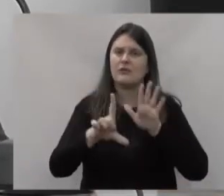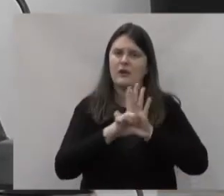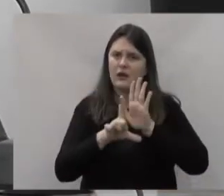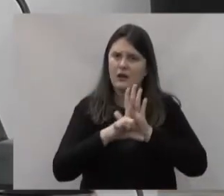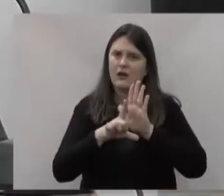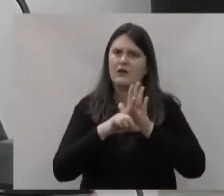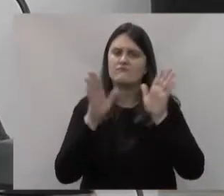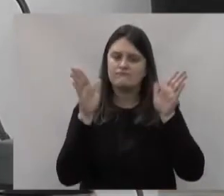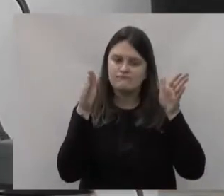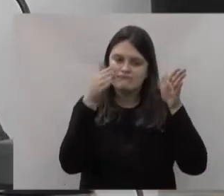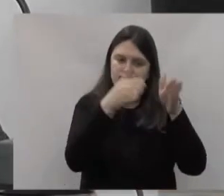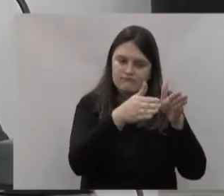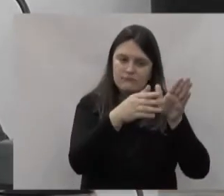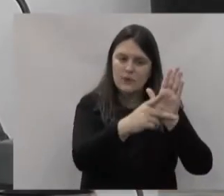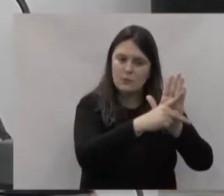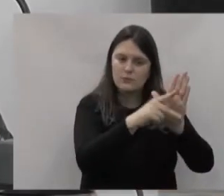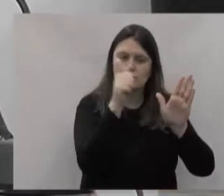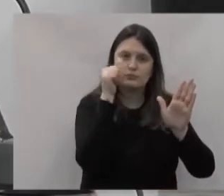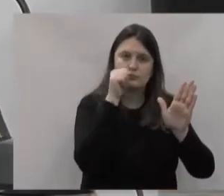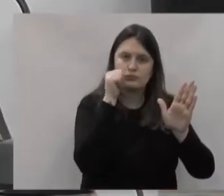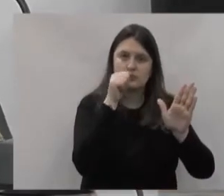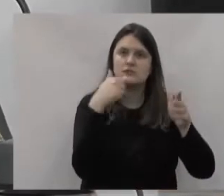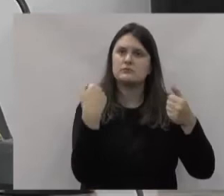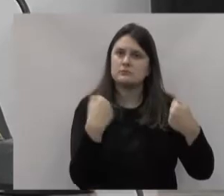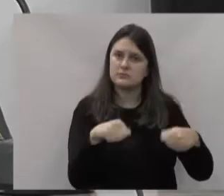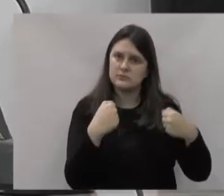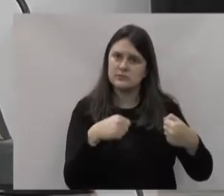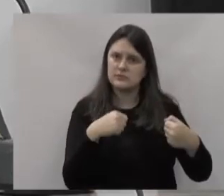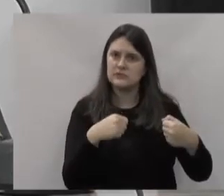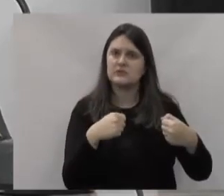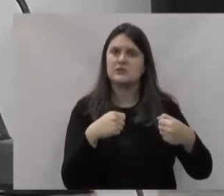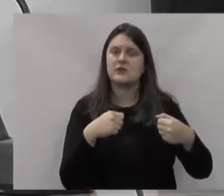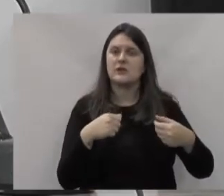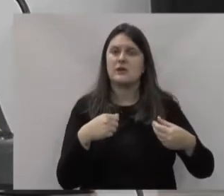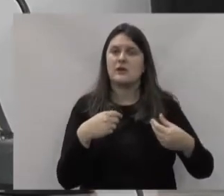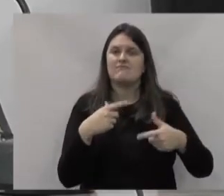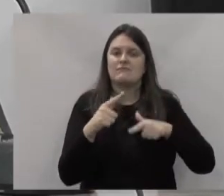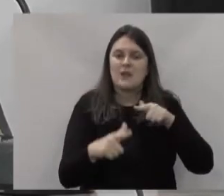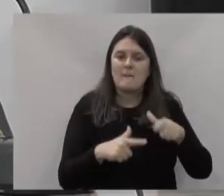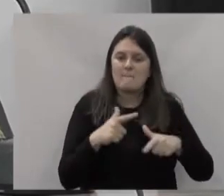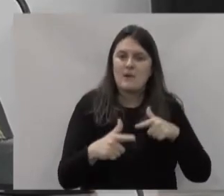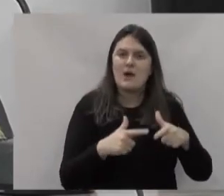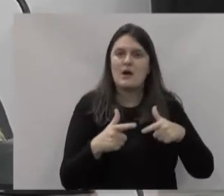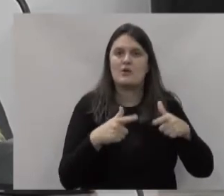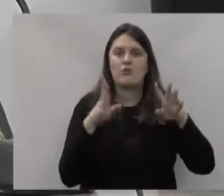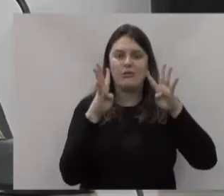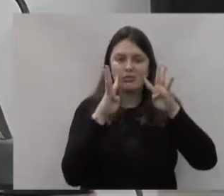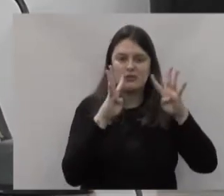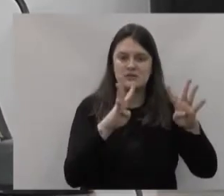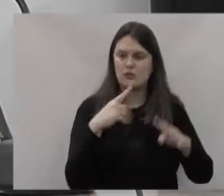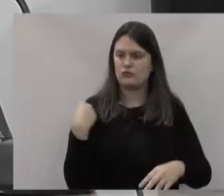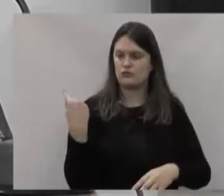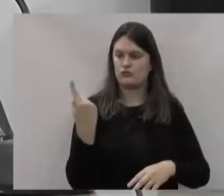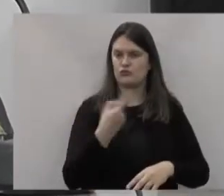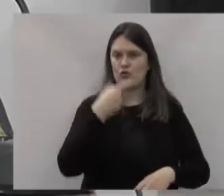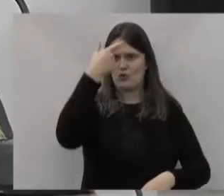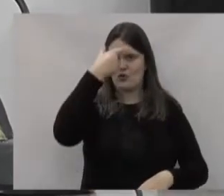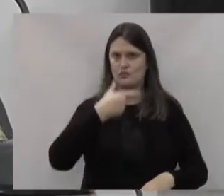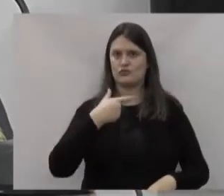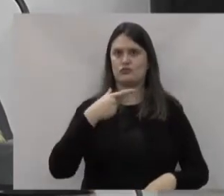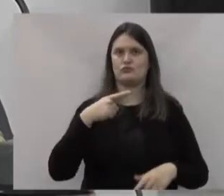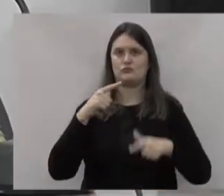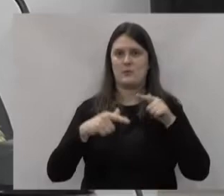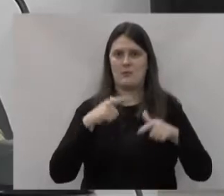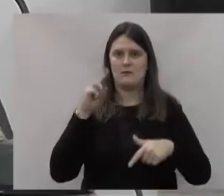públicas direcionadas às mulheres. Precisamos nos mobilizar, nós como representantes do povo,